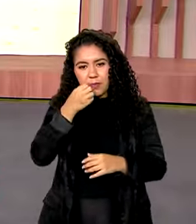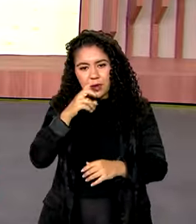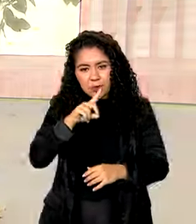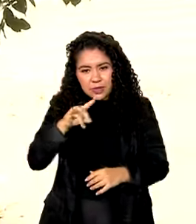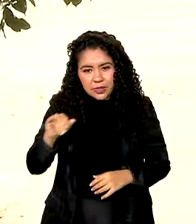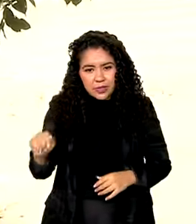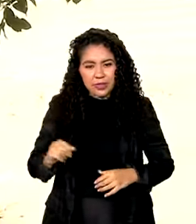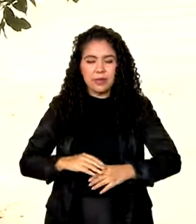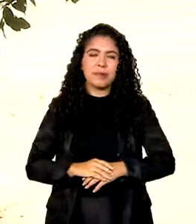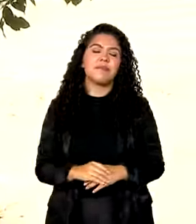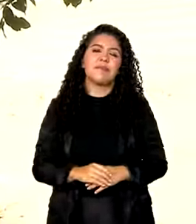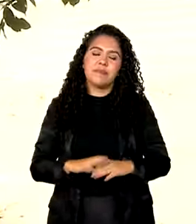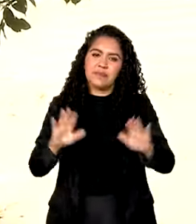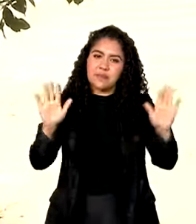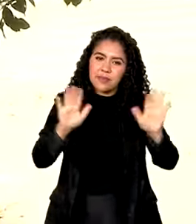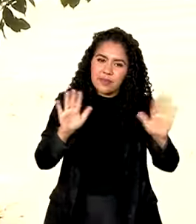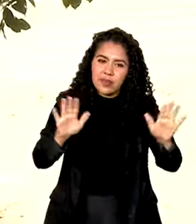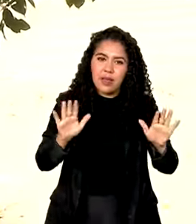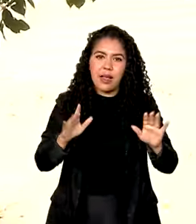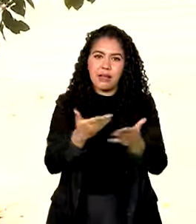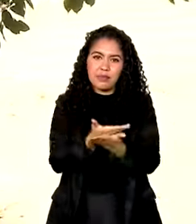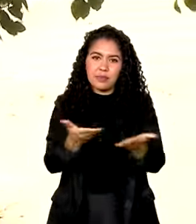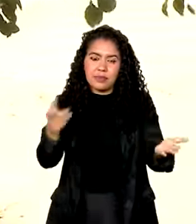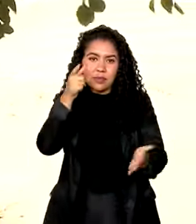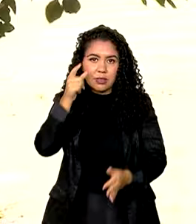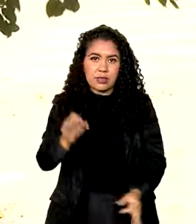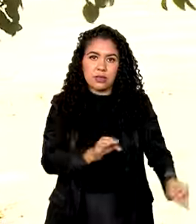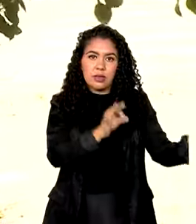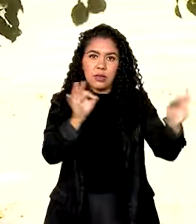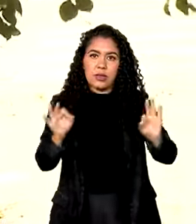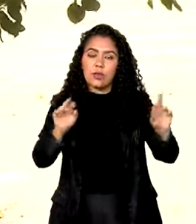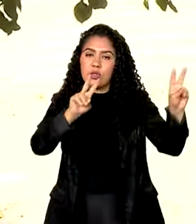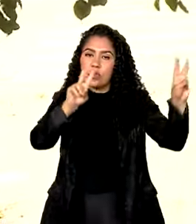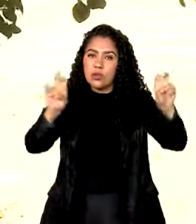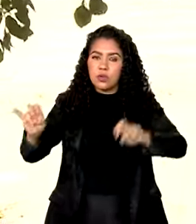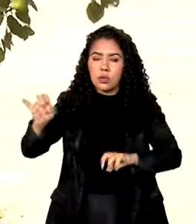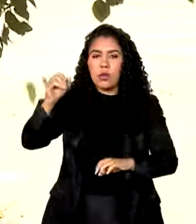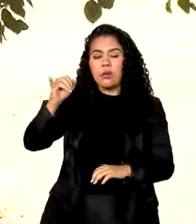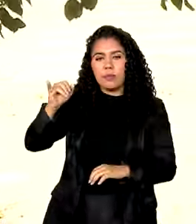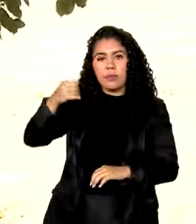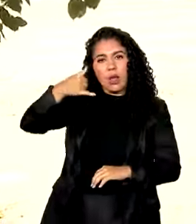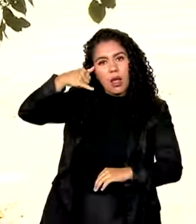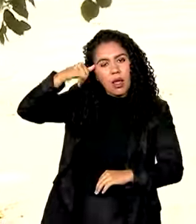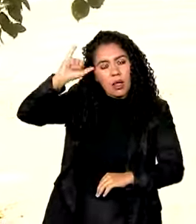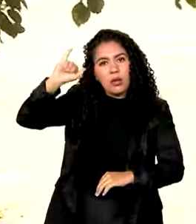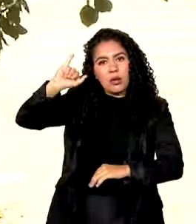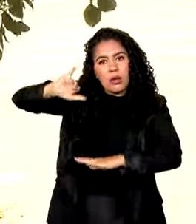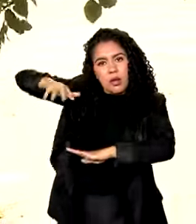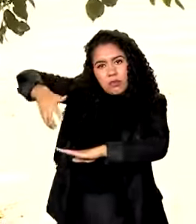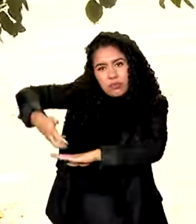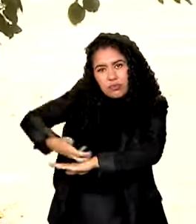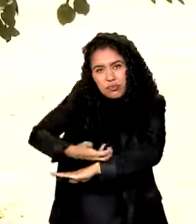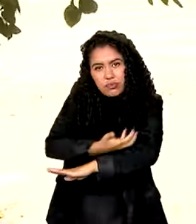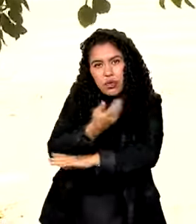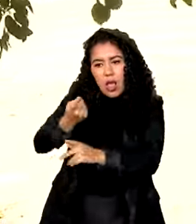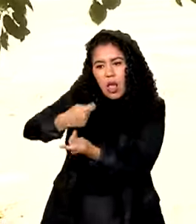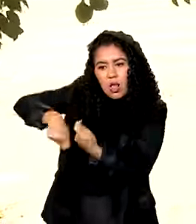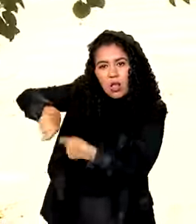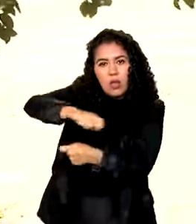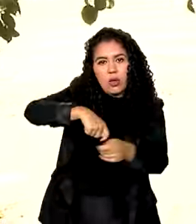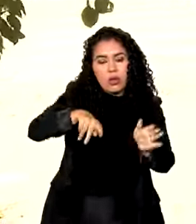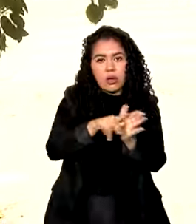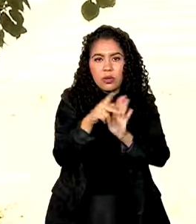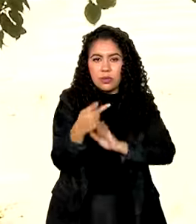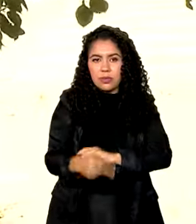Oi, Vanessa. Bom dia a você. Bom dia a todos. O agronegócio é o principal setor de exportação do país responde